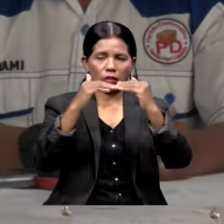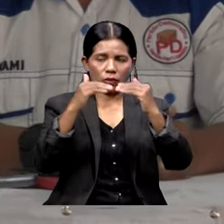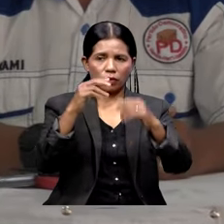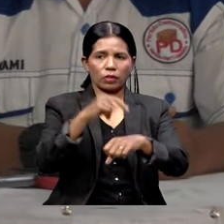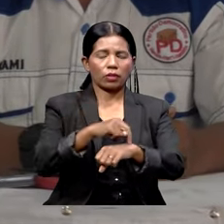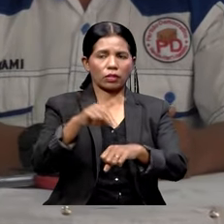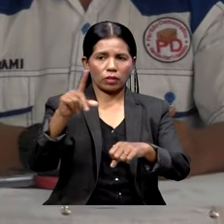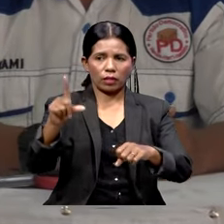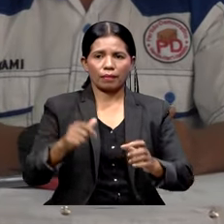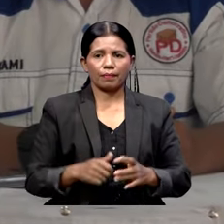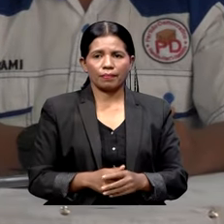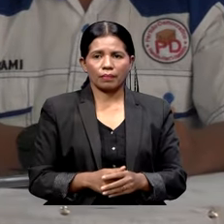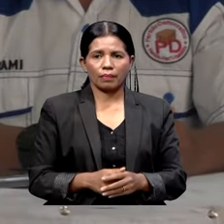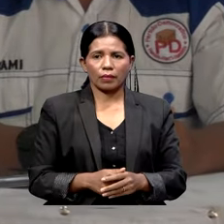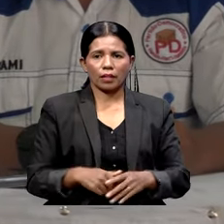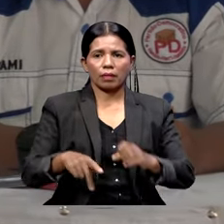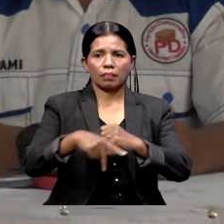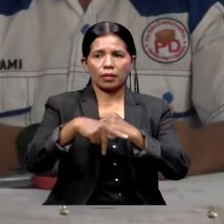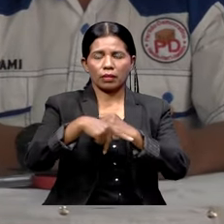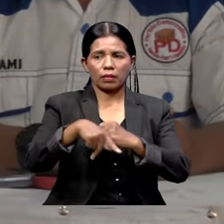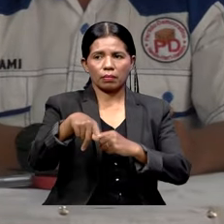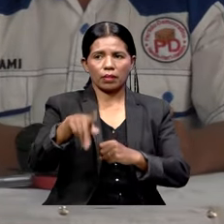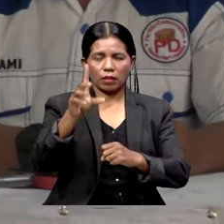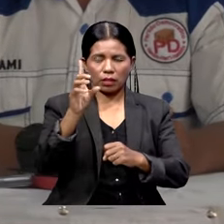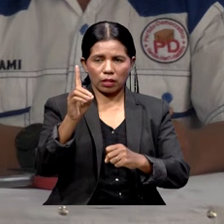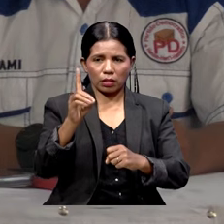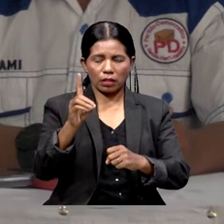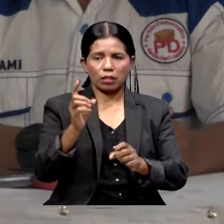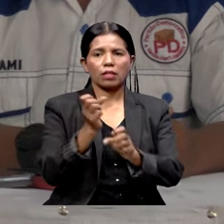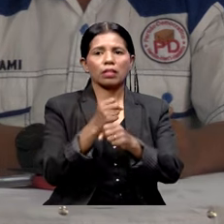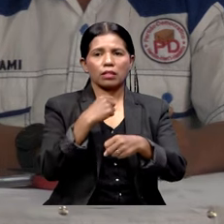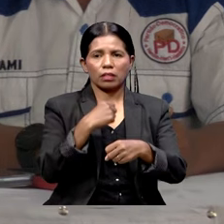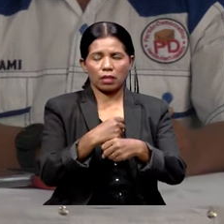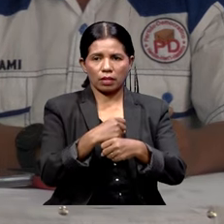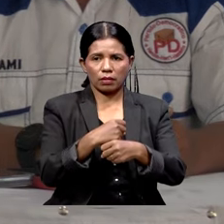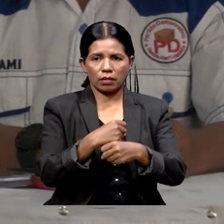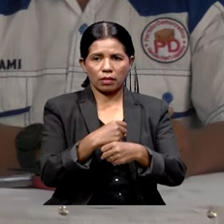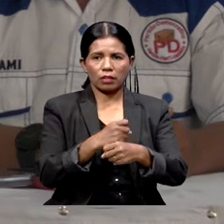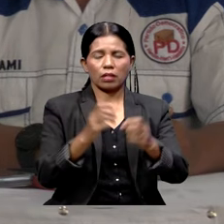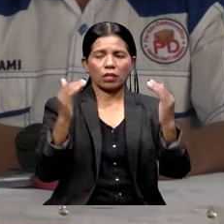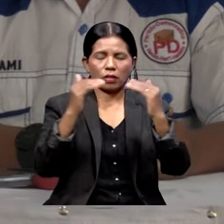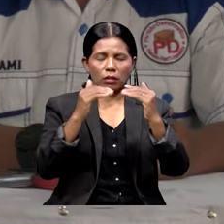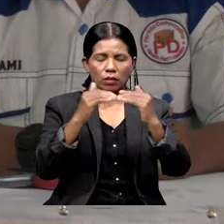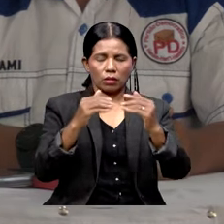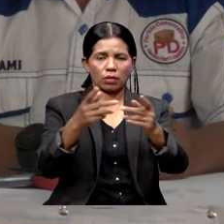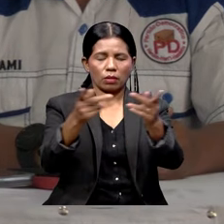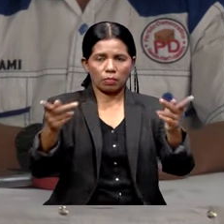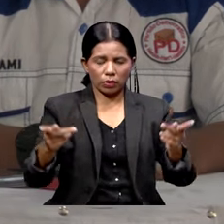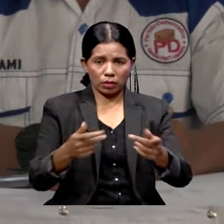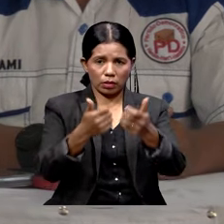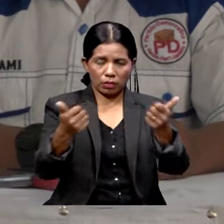Nacional Partido Democrático se halo conferência posto